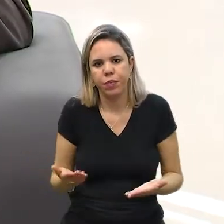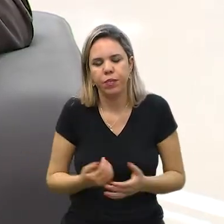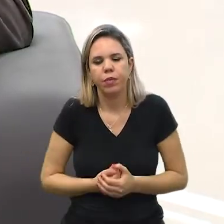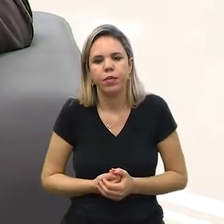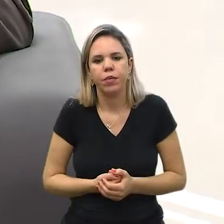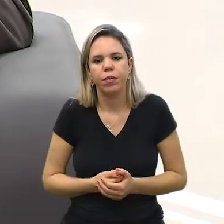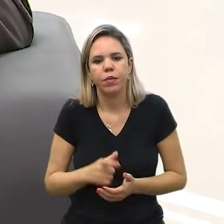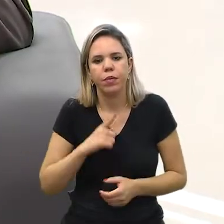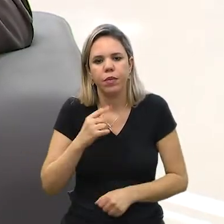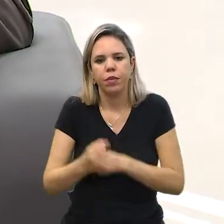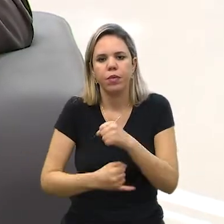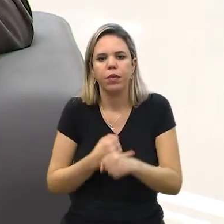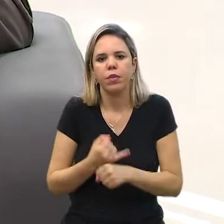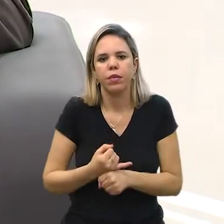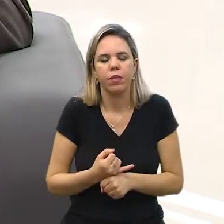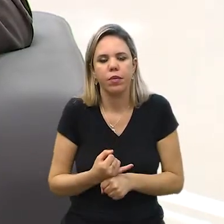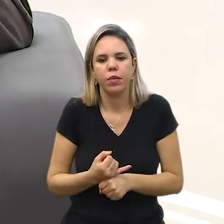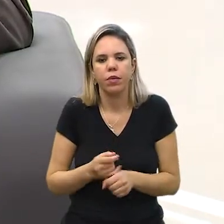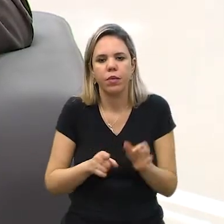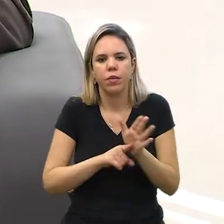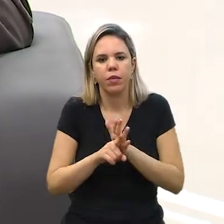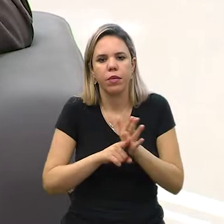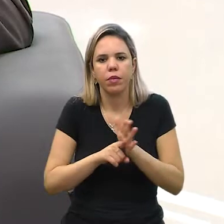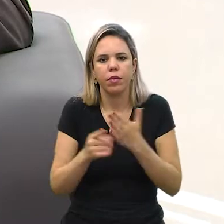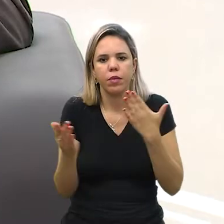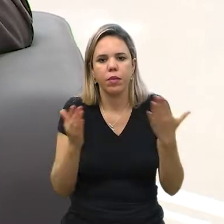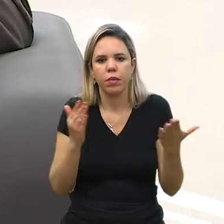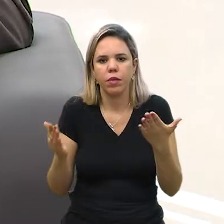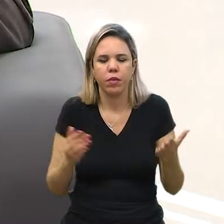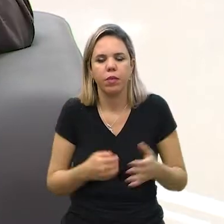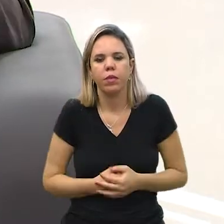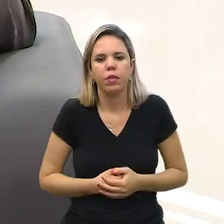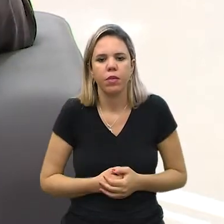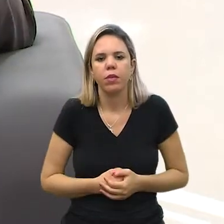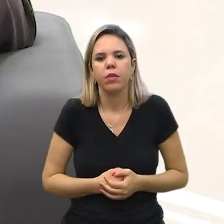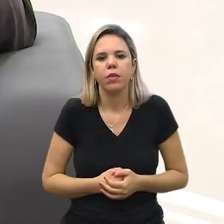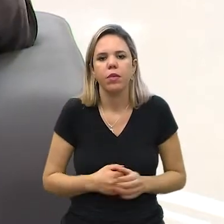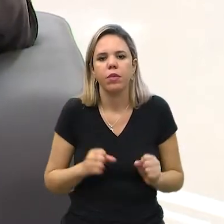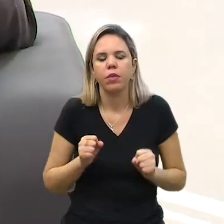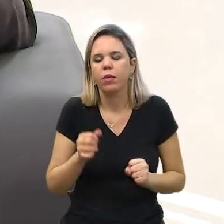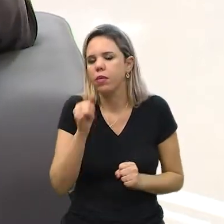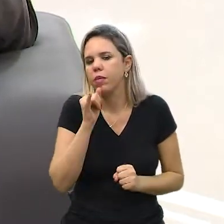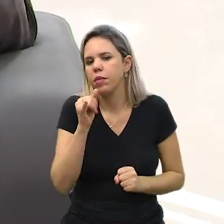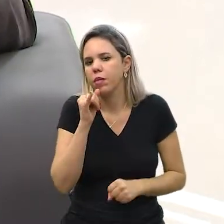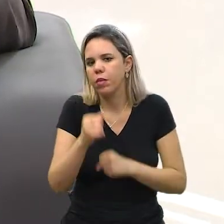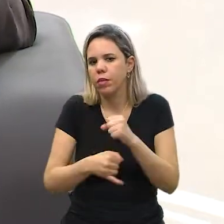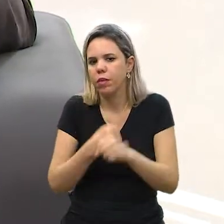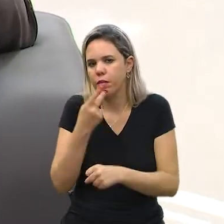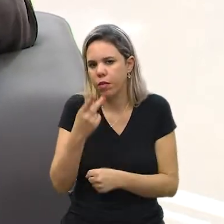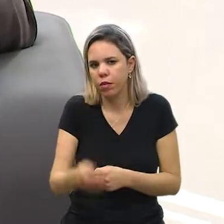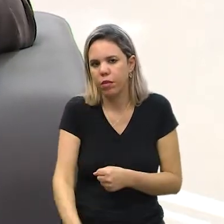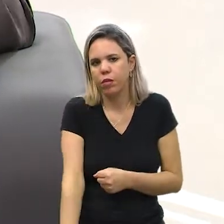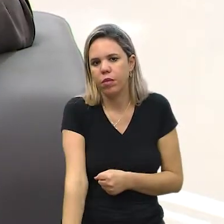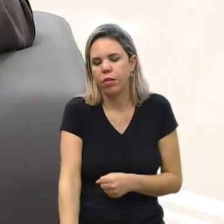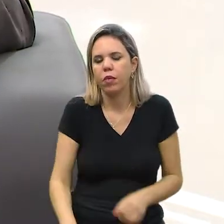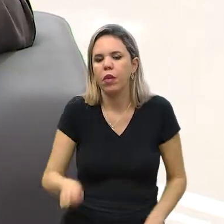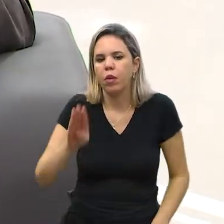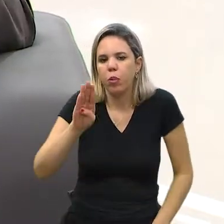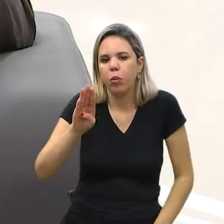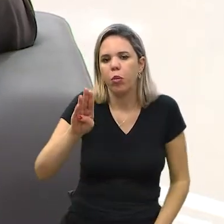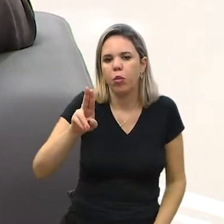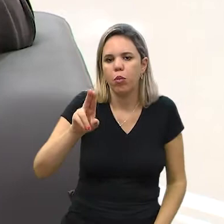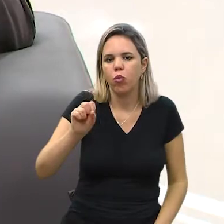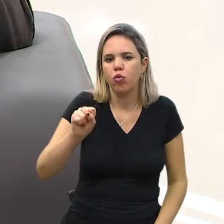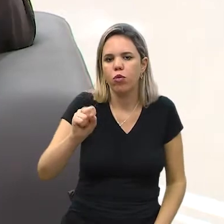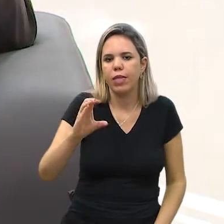nós temos sites de buscas comparativas. Eu posso dar o exemplo de um site, Buscapé, por exemplo. Se